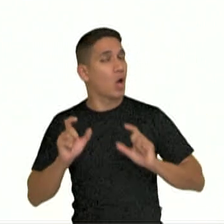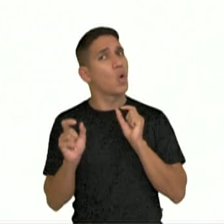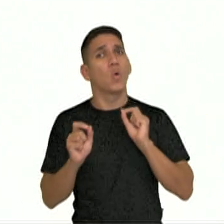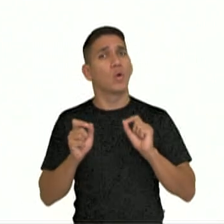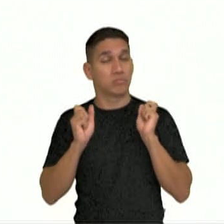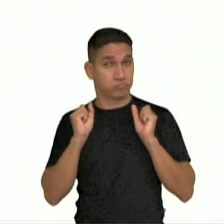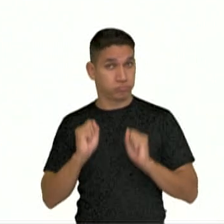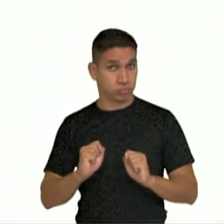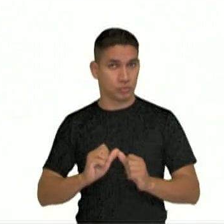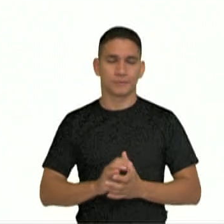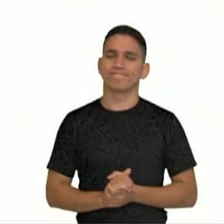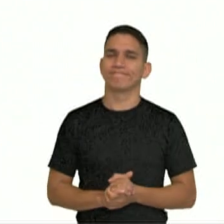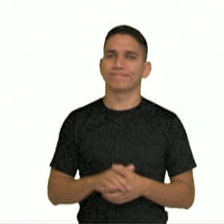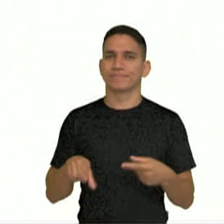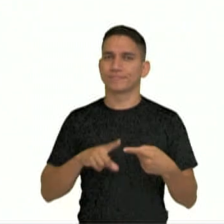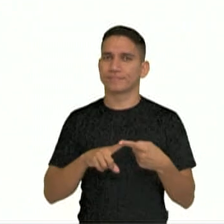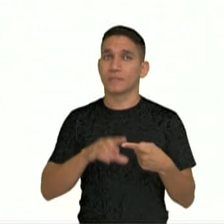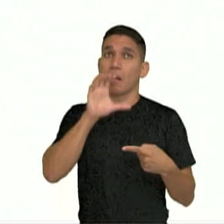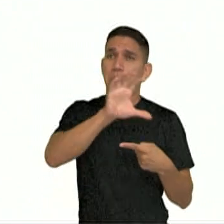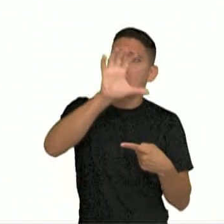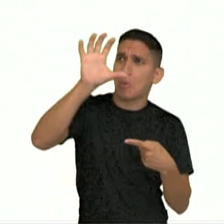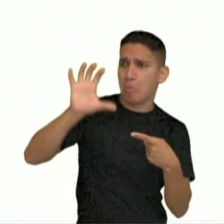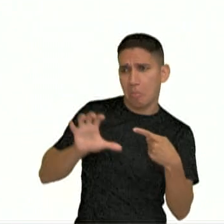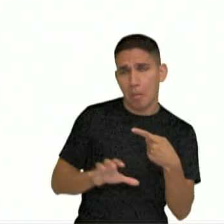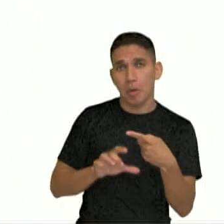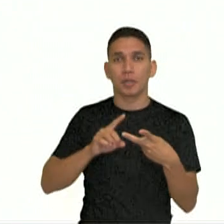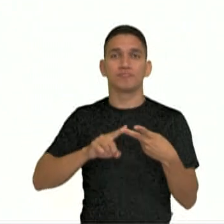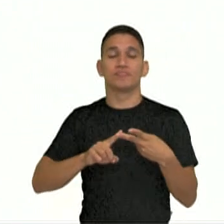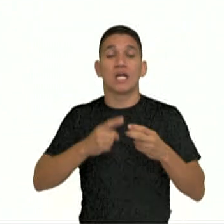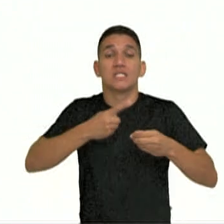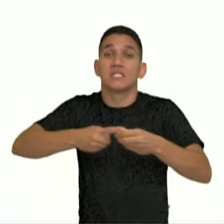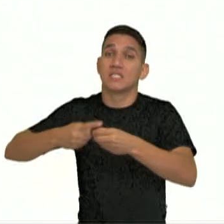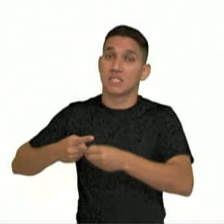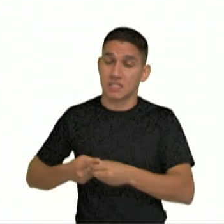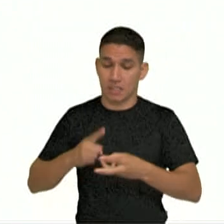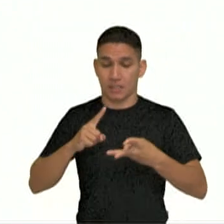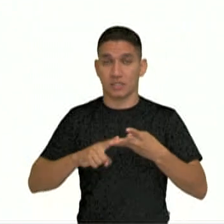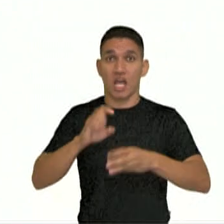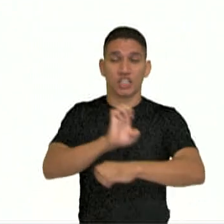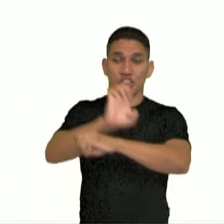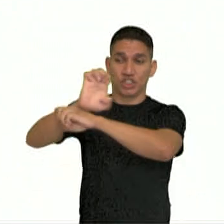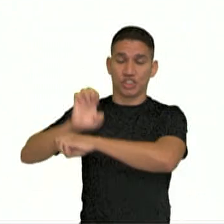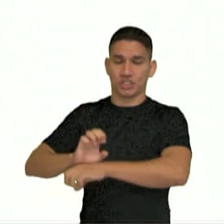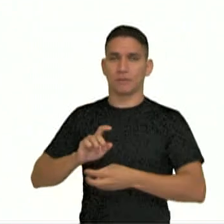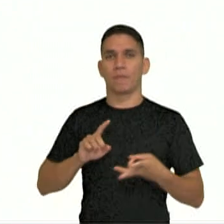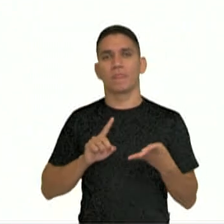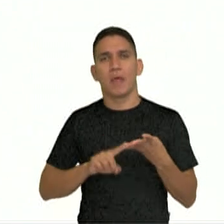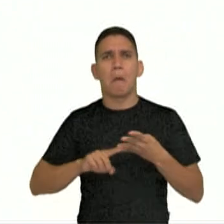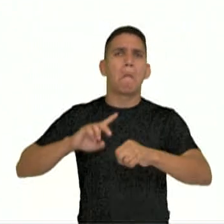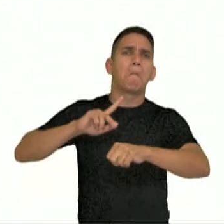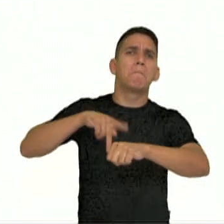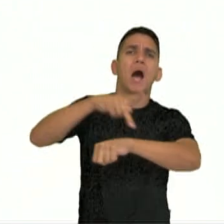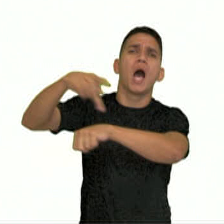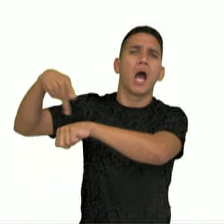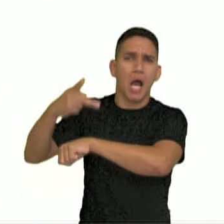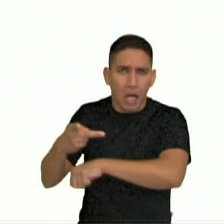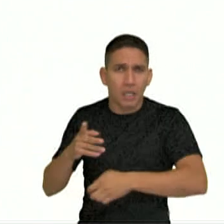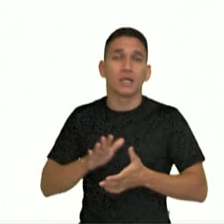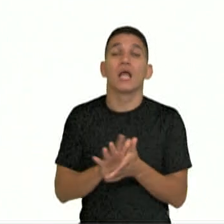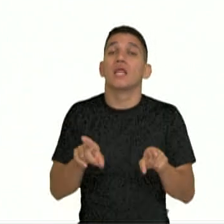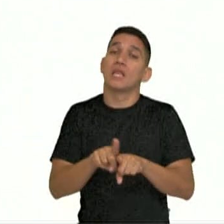ser, né, elas podem ser regionais, cidade, estado, país, podem ser